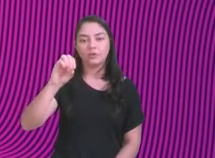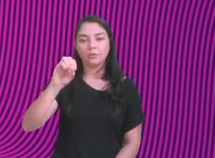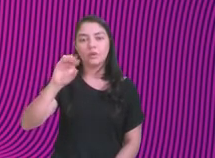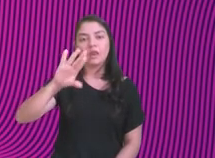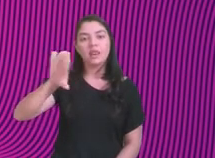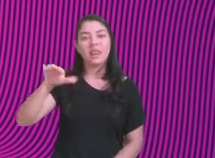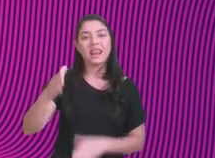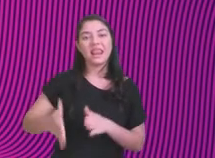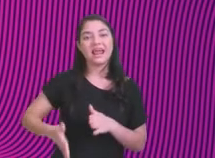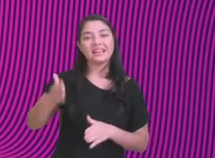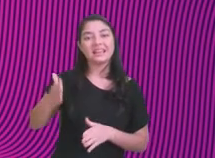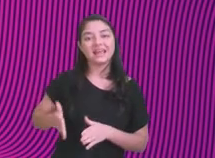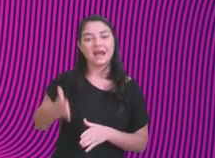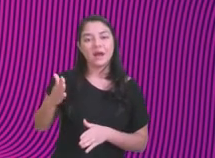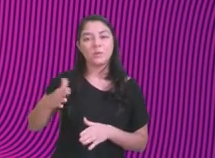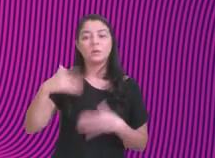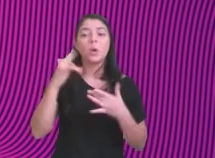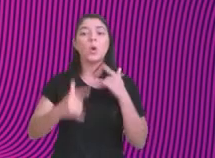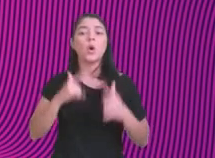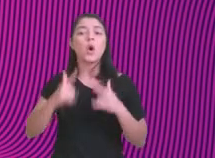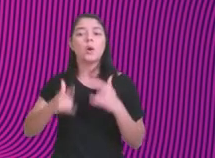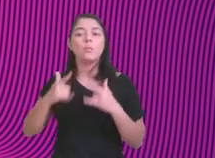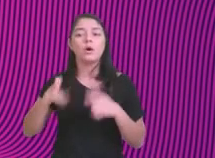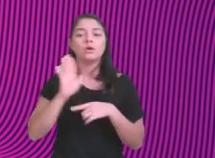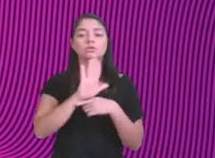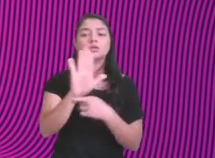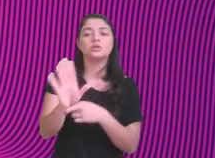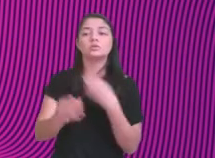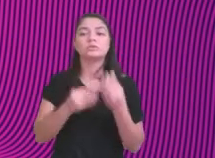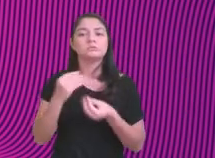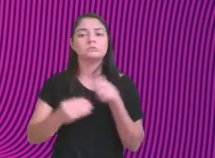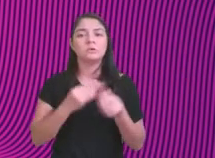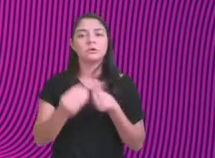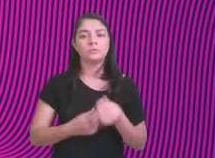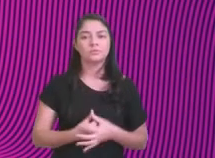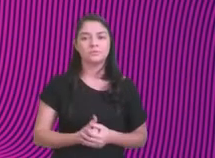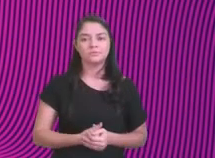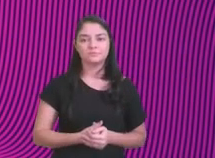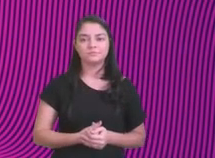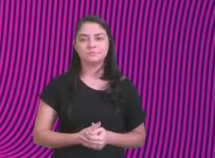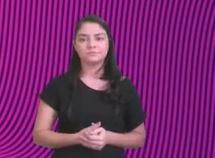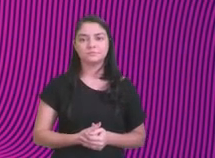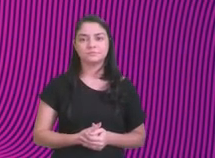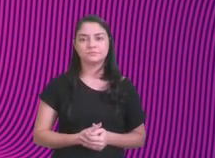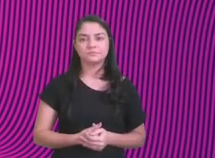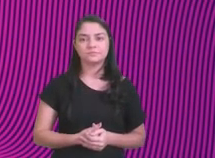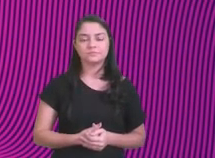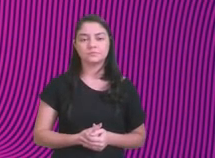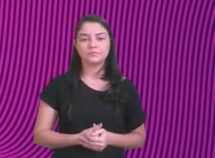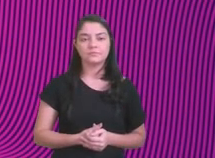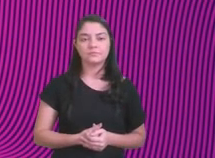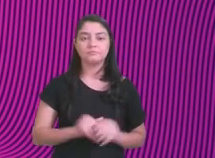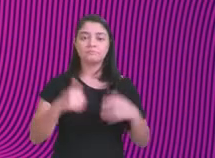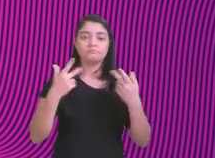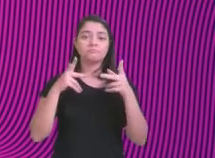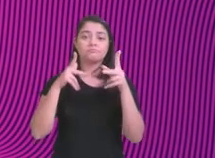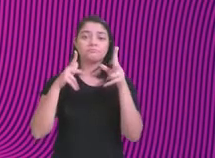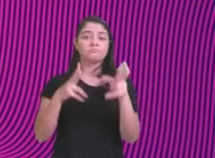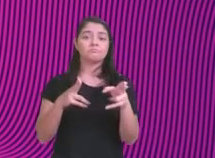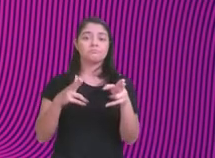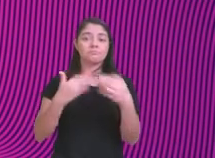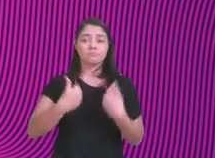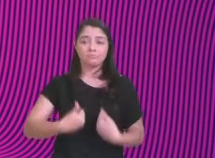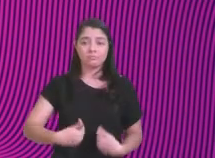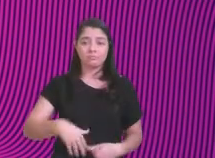você acha que como a robótica vai te ajudar nisso aí? Bom, da mesma forma que a decisão do mesorreto, né, a gente